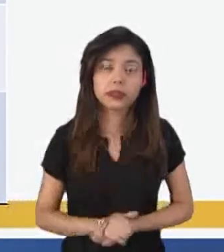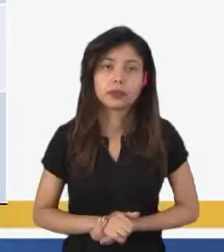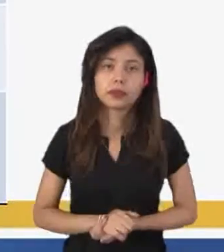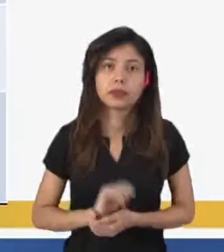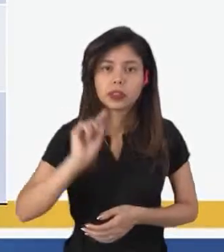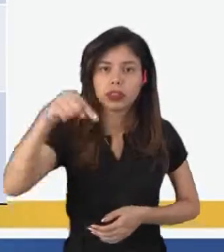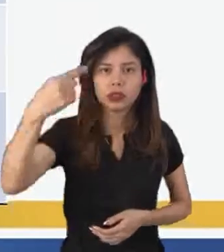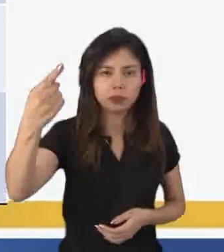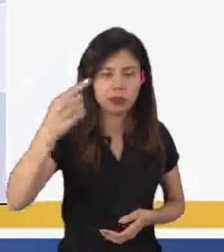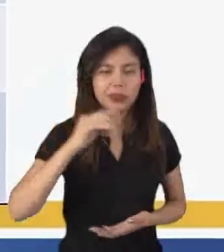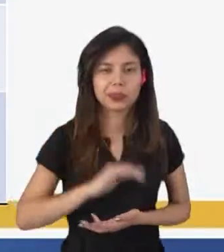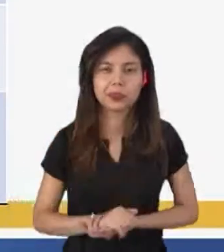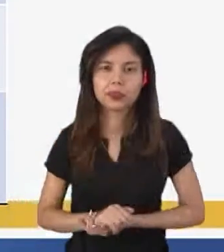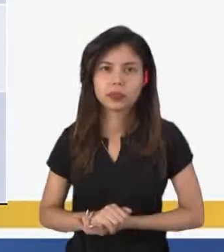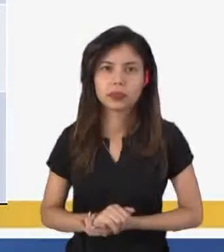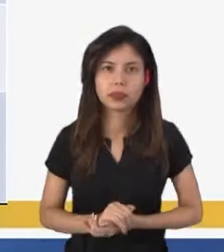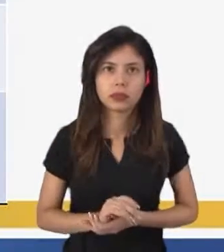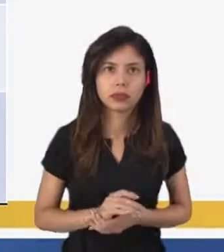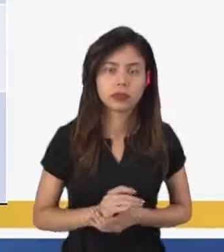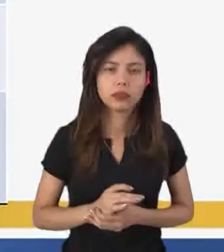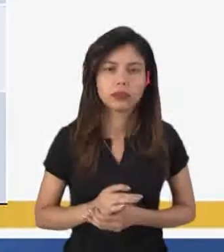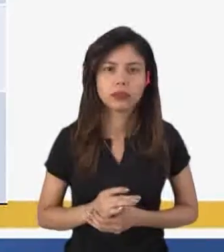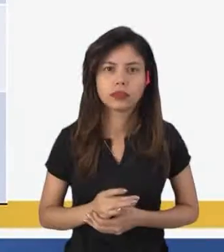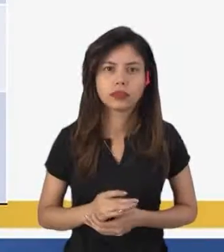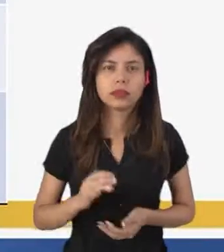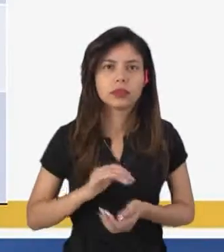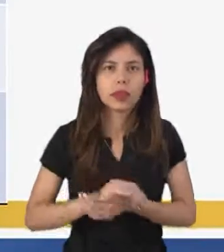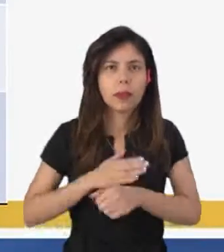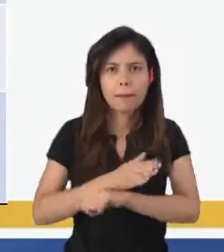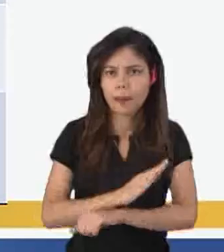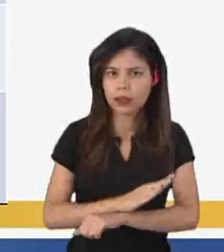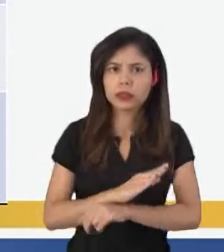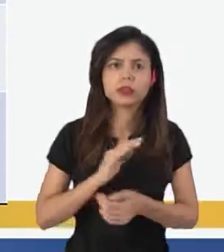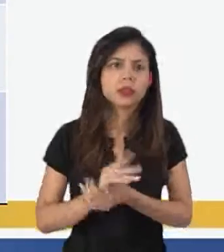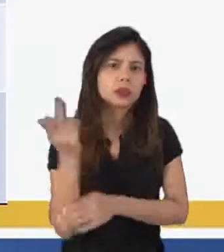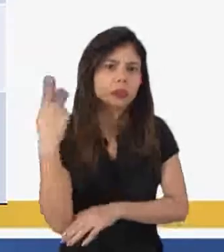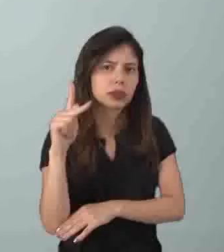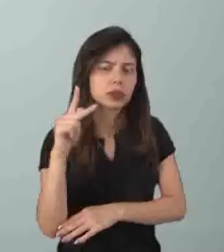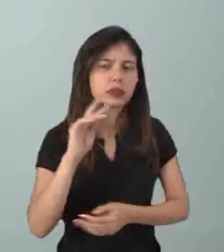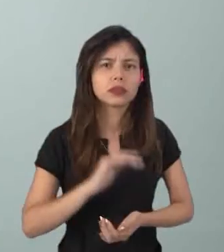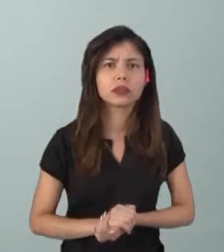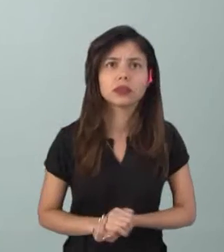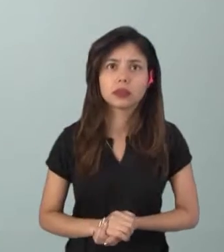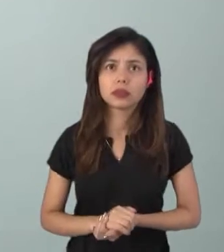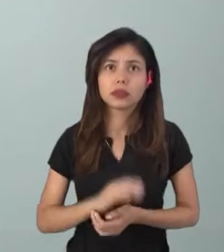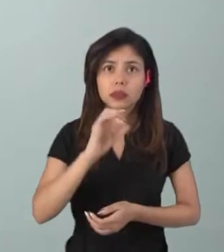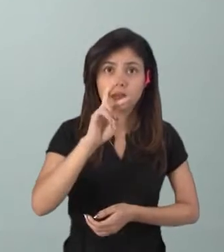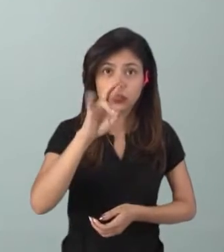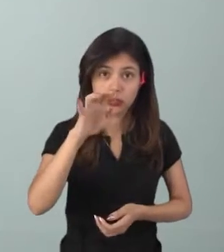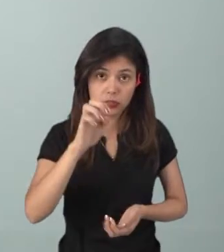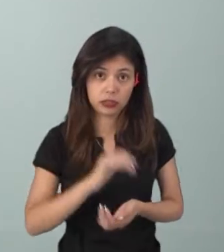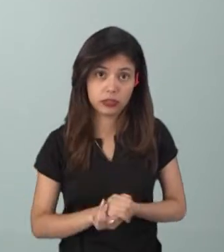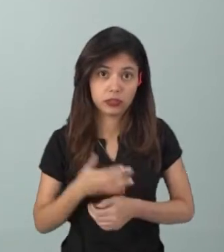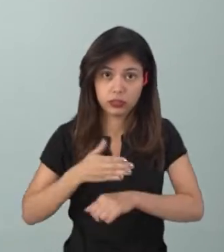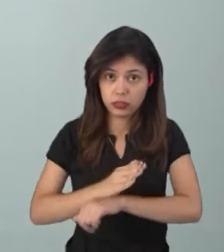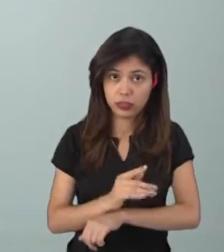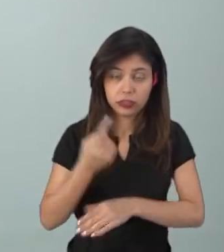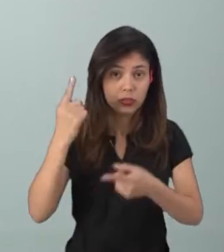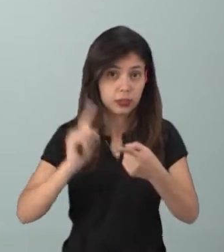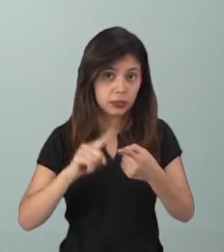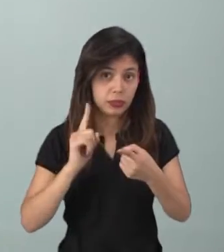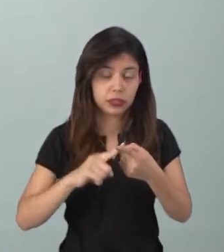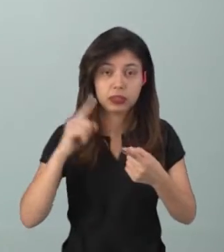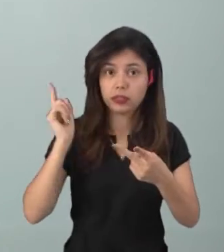476 depois de Cristo, ou seja, perpassa pelo período de Cristo, né? Aí entra no 1º século, no